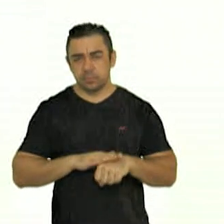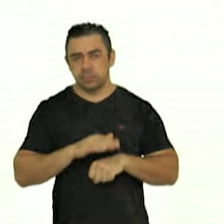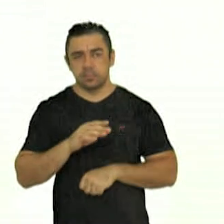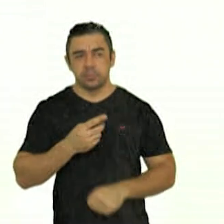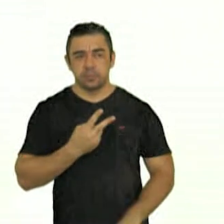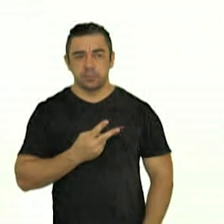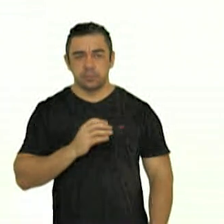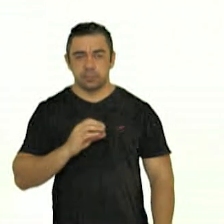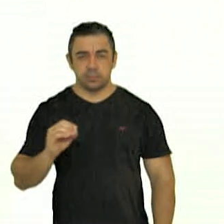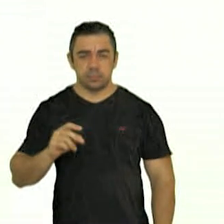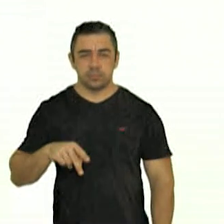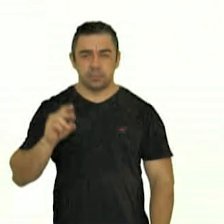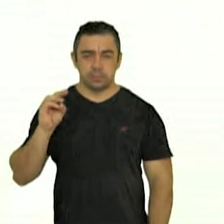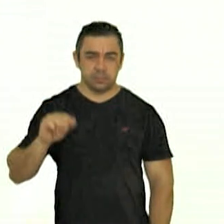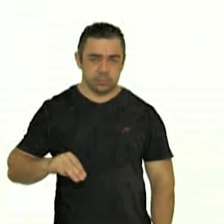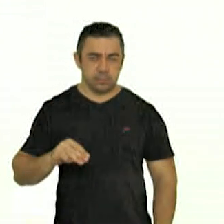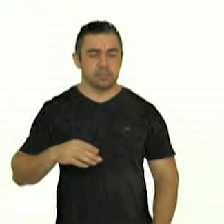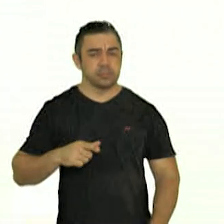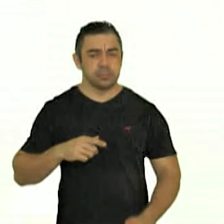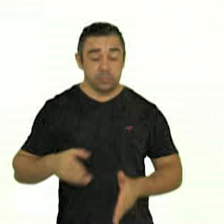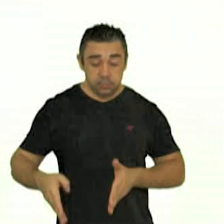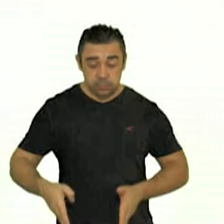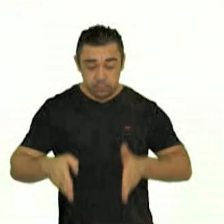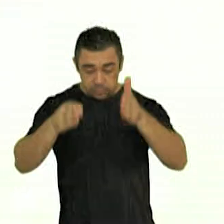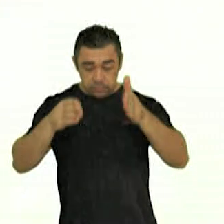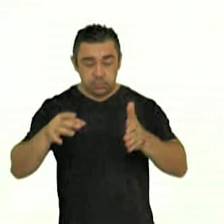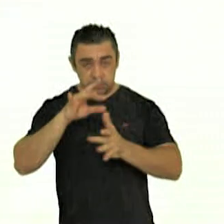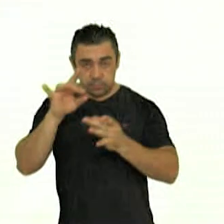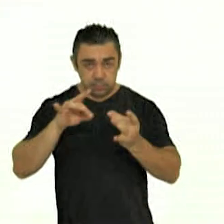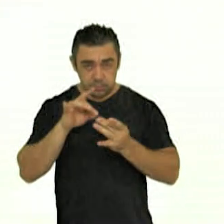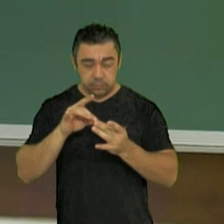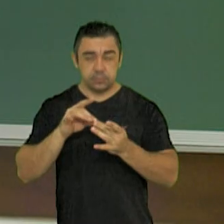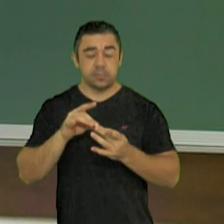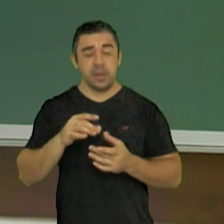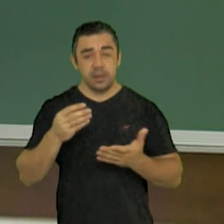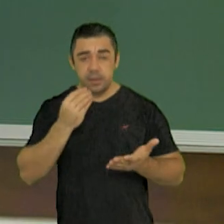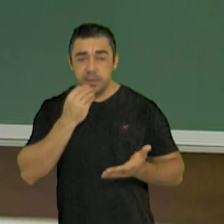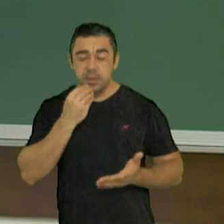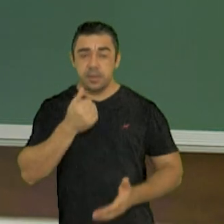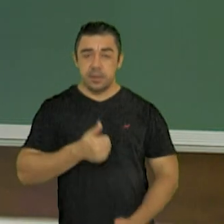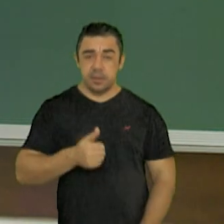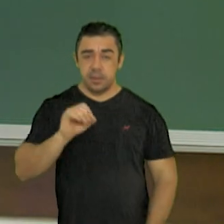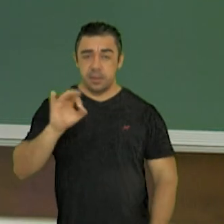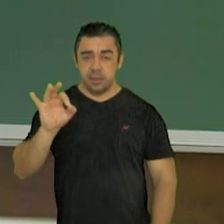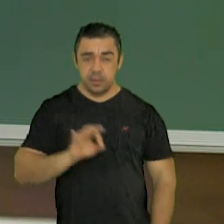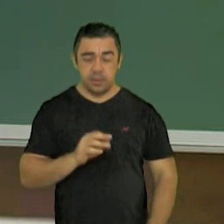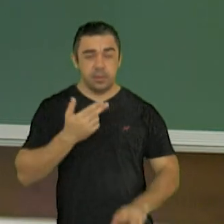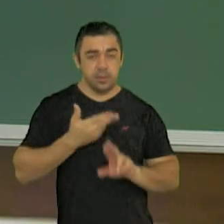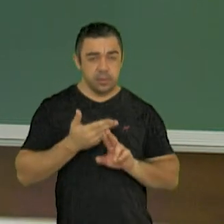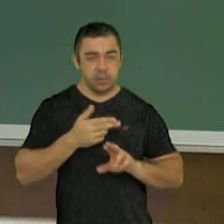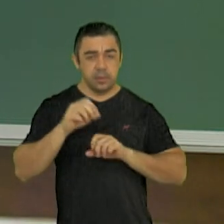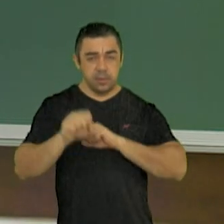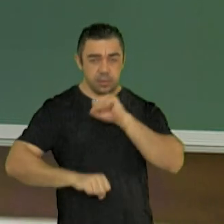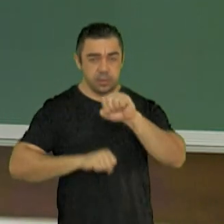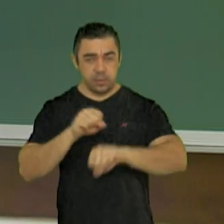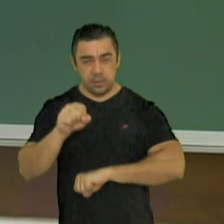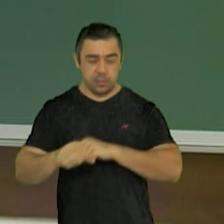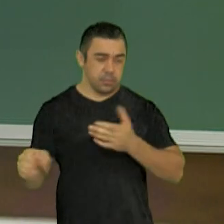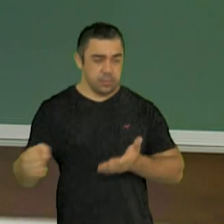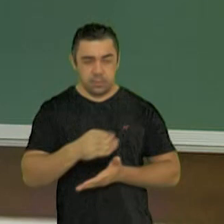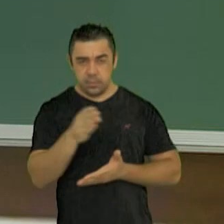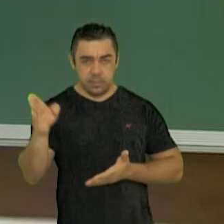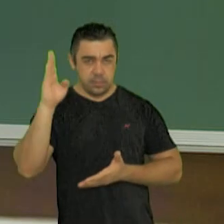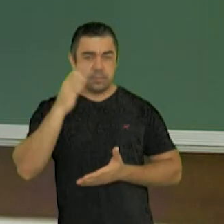200 quilômetros de ciclofaixas. A expectativa é que 10% dos moradores utilizem a bicicleta como meio